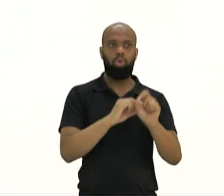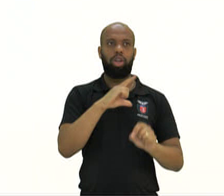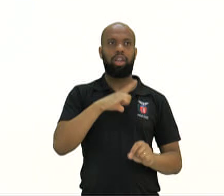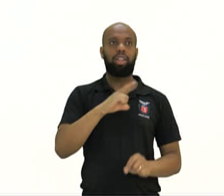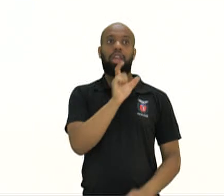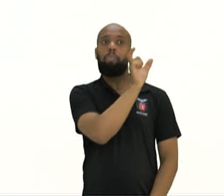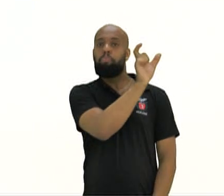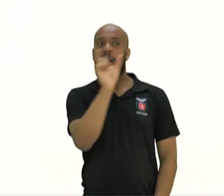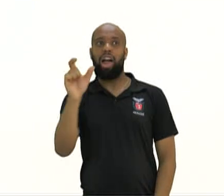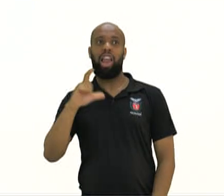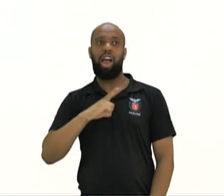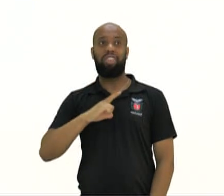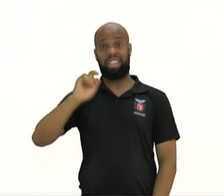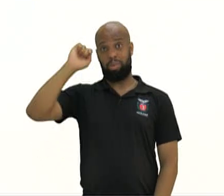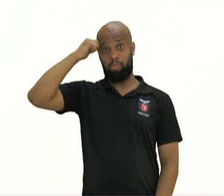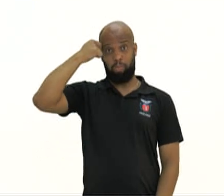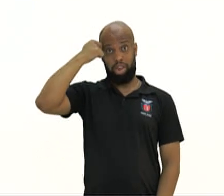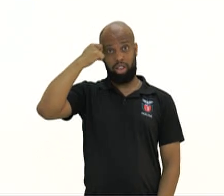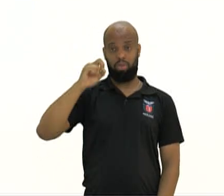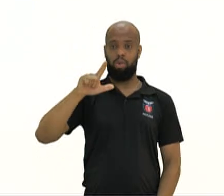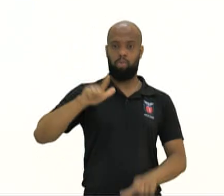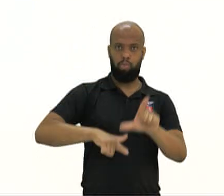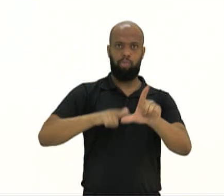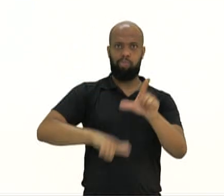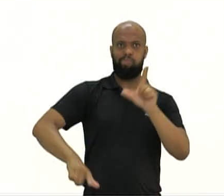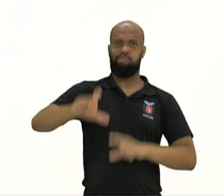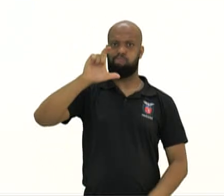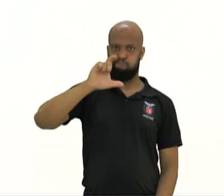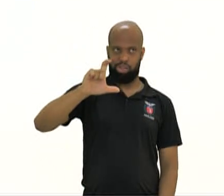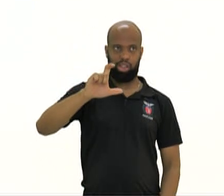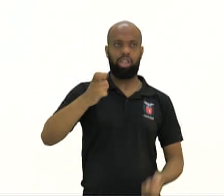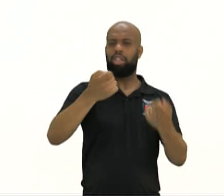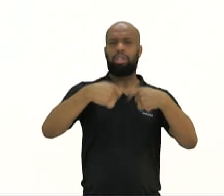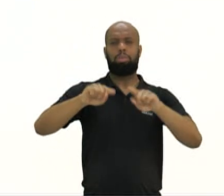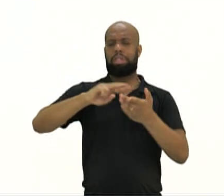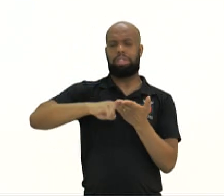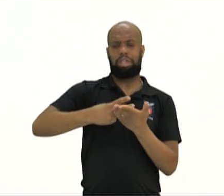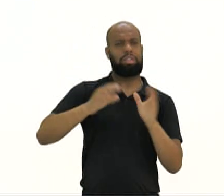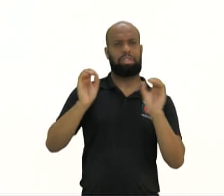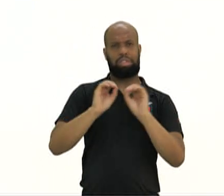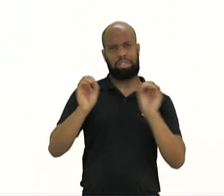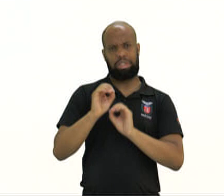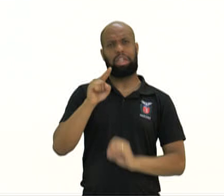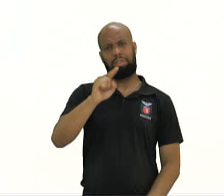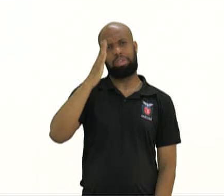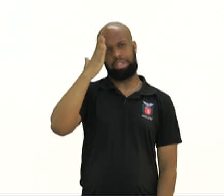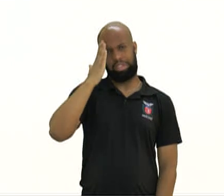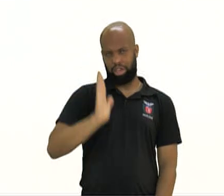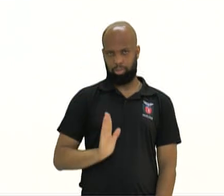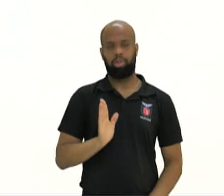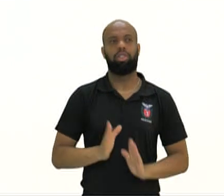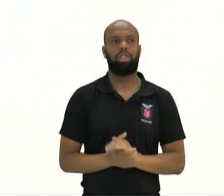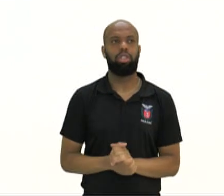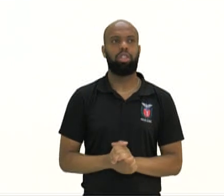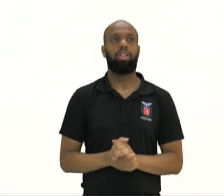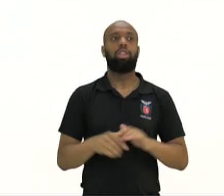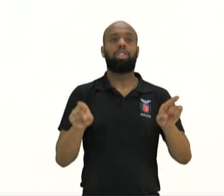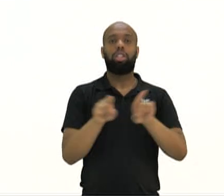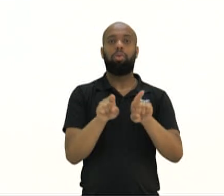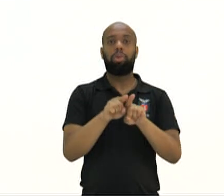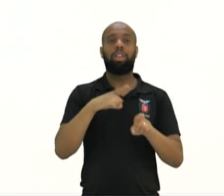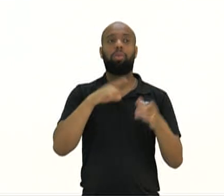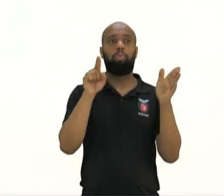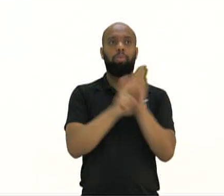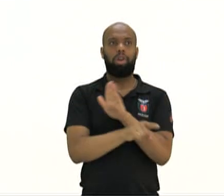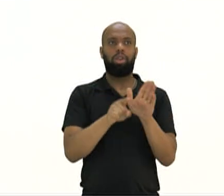com as palavras que estão aqui, ó, sublinhadas. Não preciso traduzir nenhuma delas, eu tenho certeza. E tem a questão número